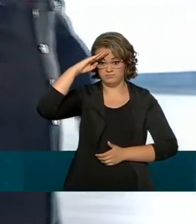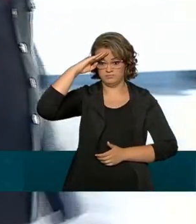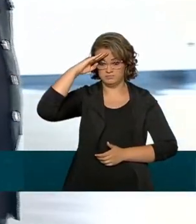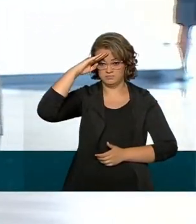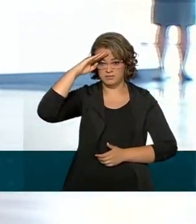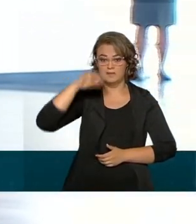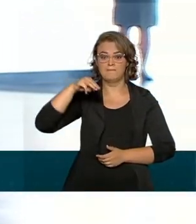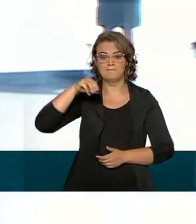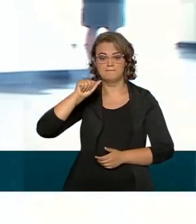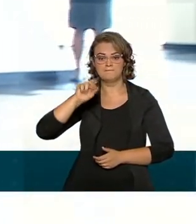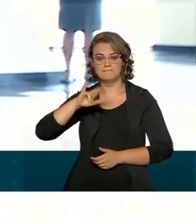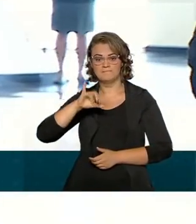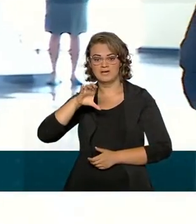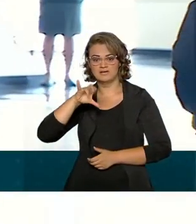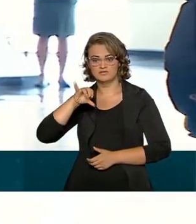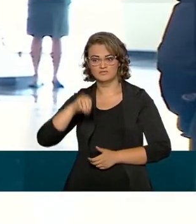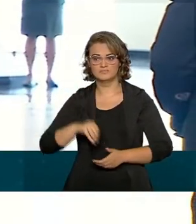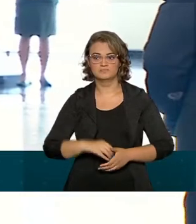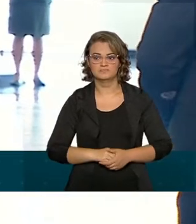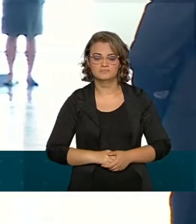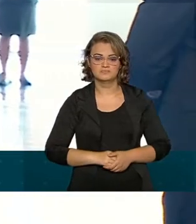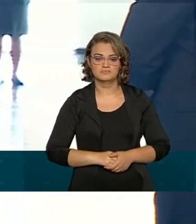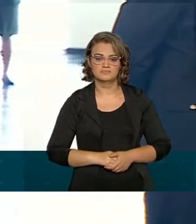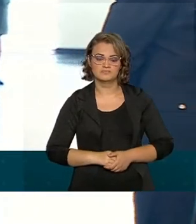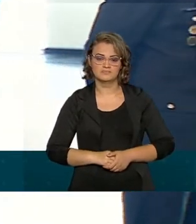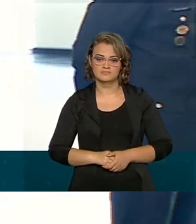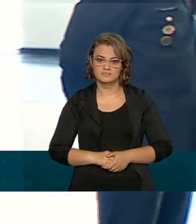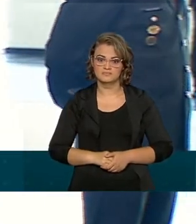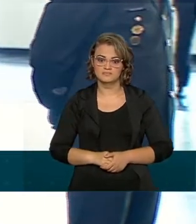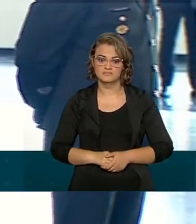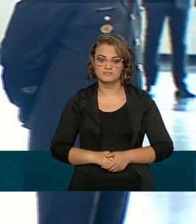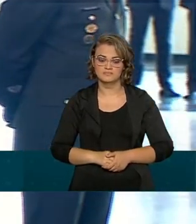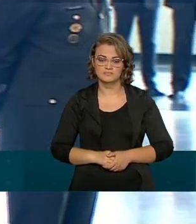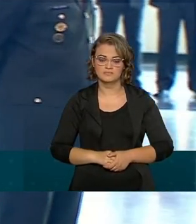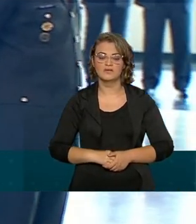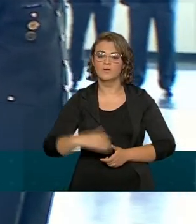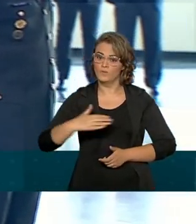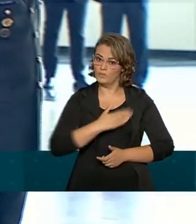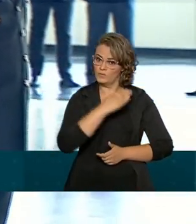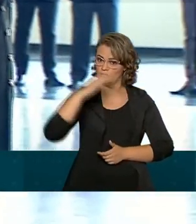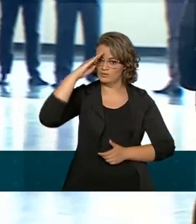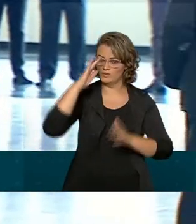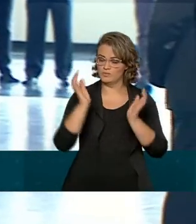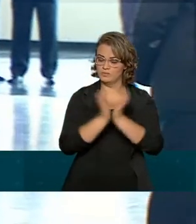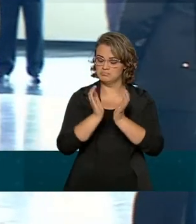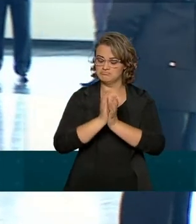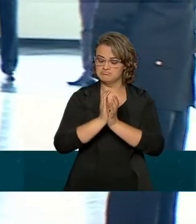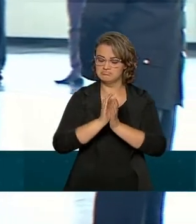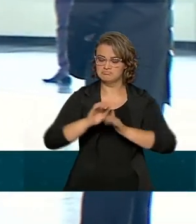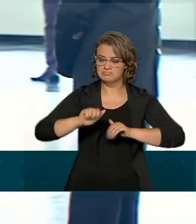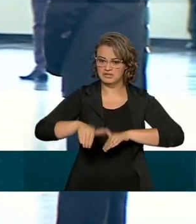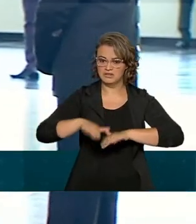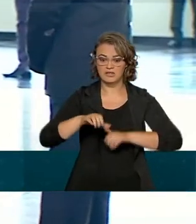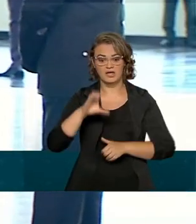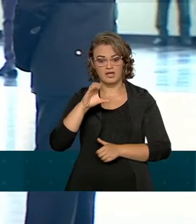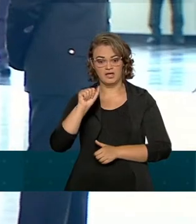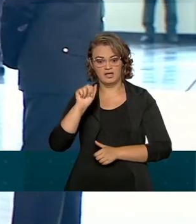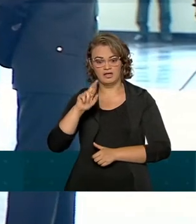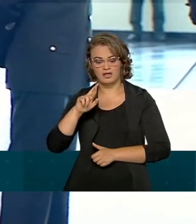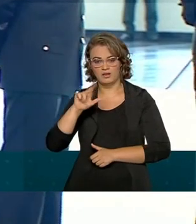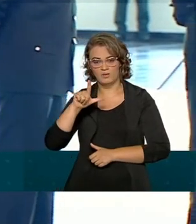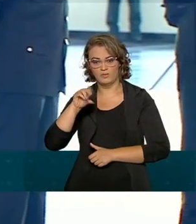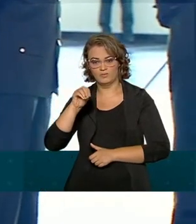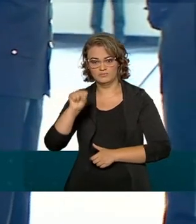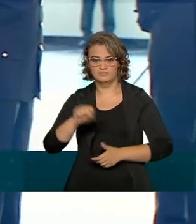Infantaria Marcio Cardoso Neto e o Coronel do serviço de intendência Carlos